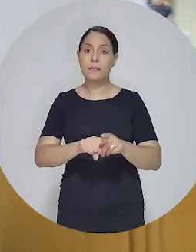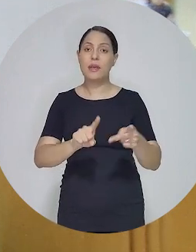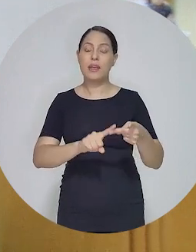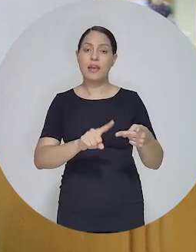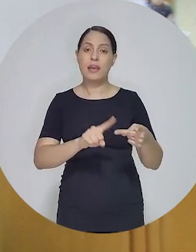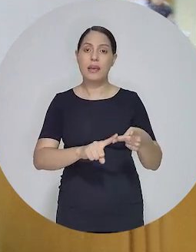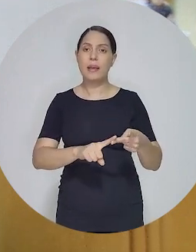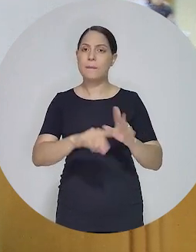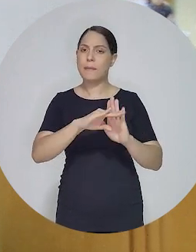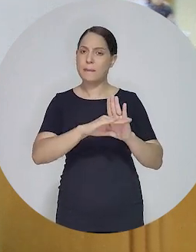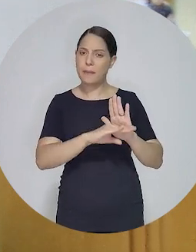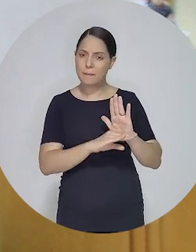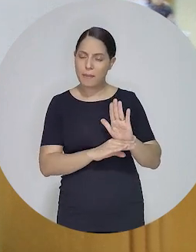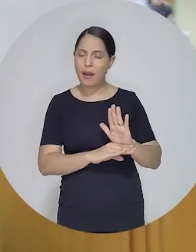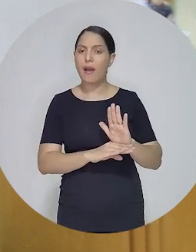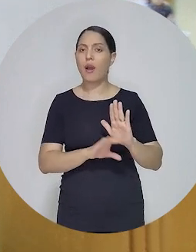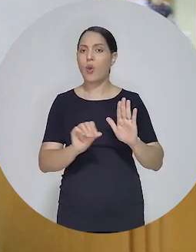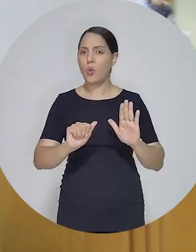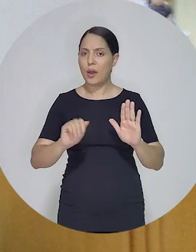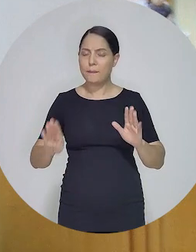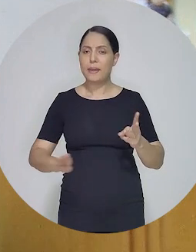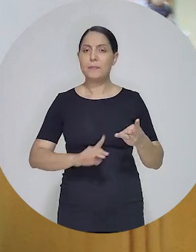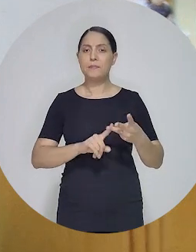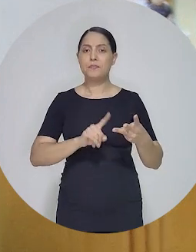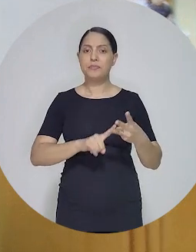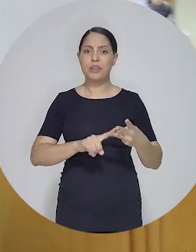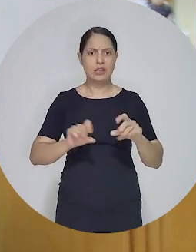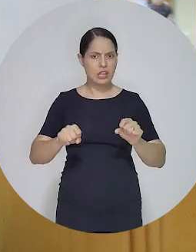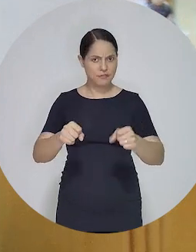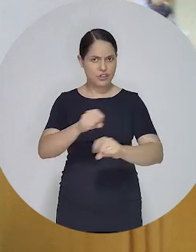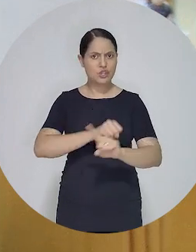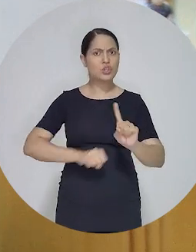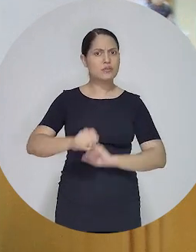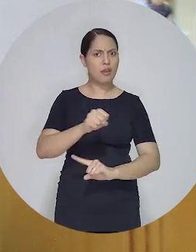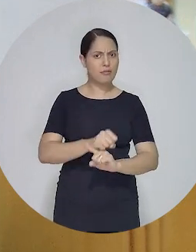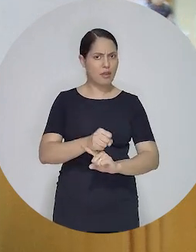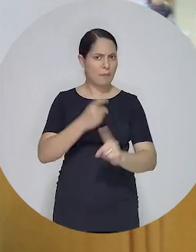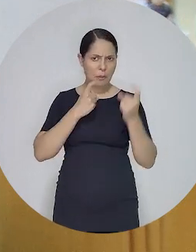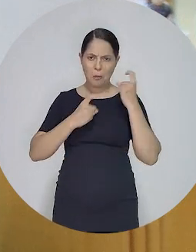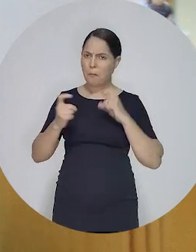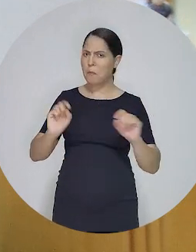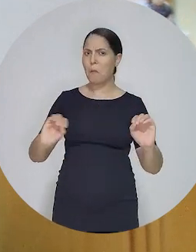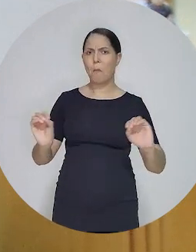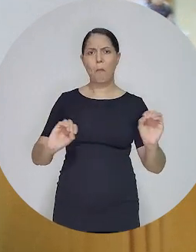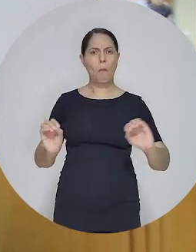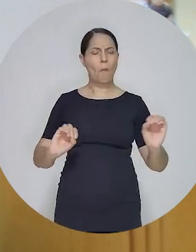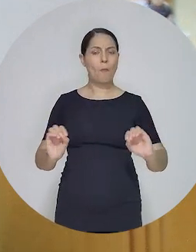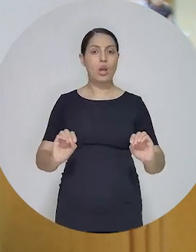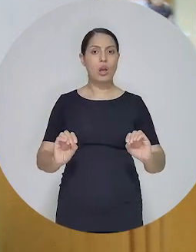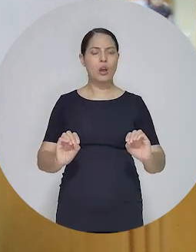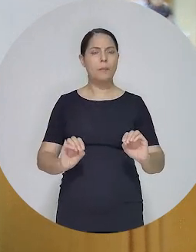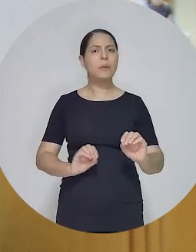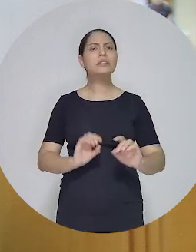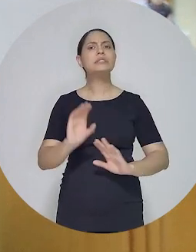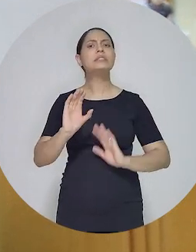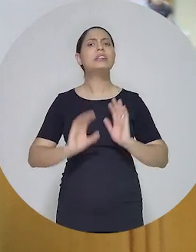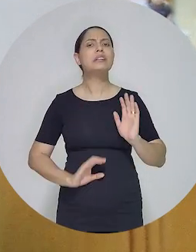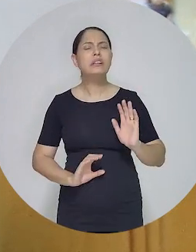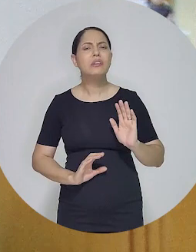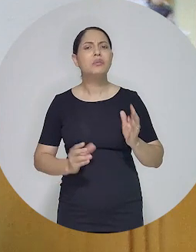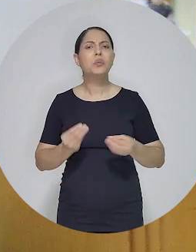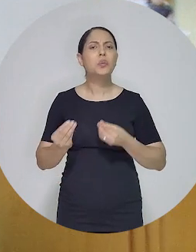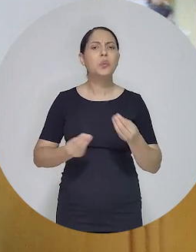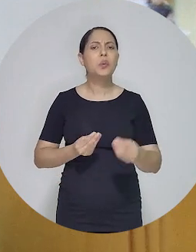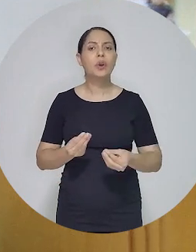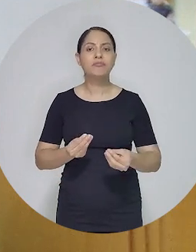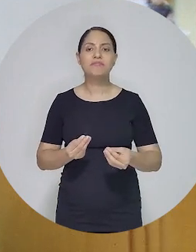de prerrogativas, que essa é a verdadeira pauta da OAB, sem descuidar, obviamente, da defesa da sociedade, da defesa da